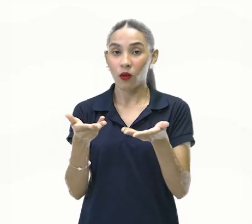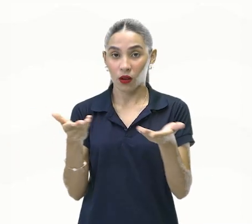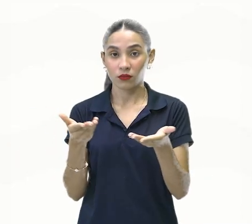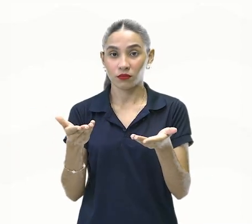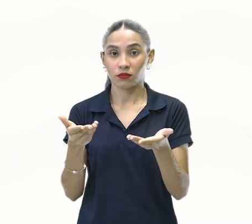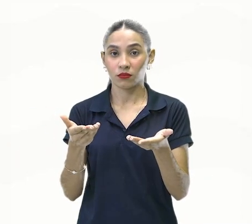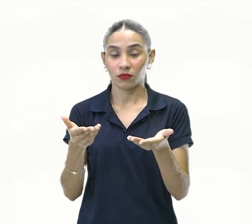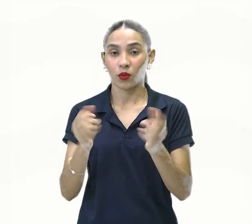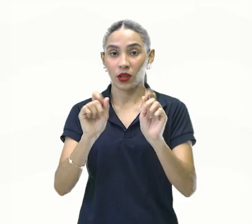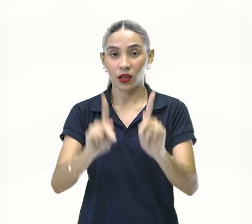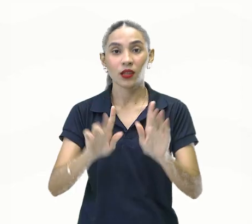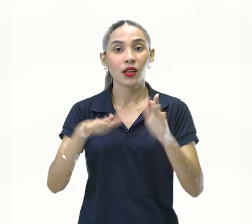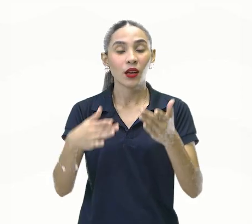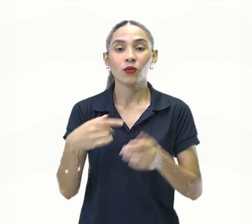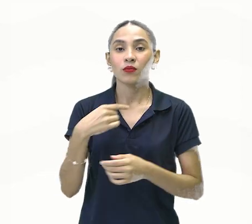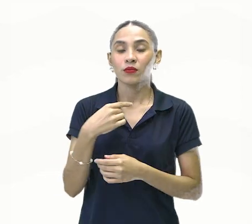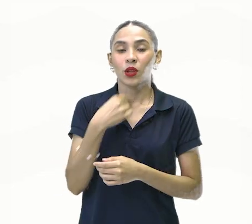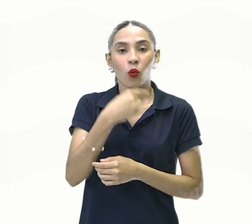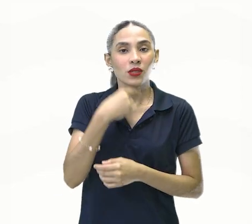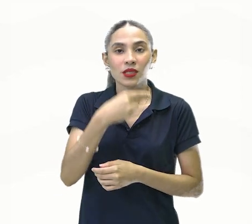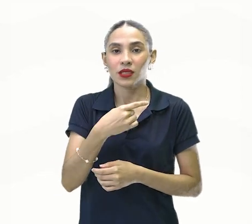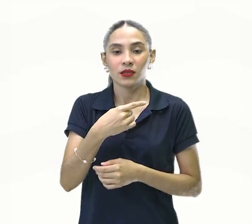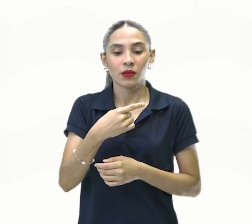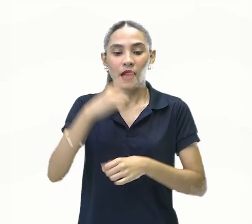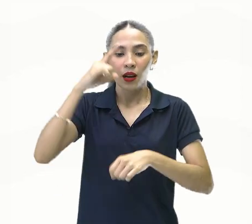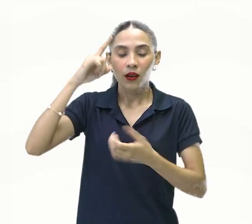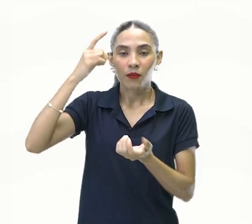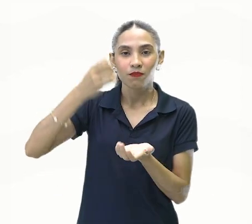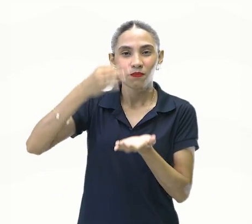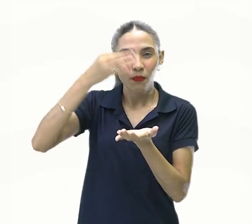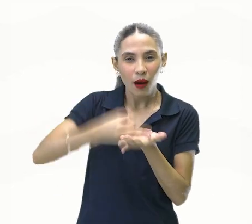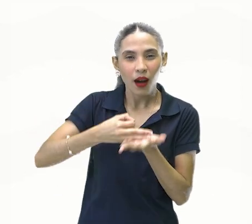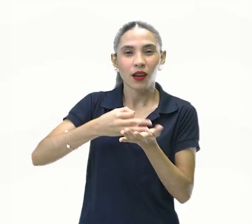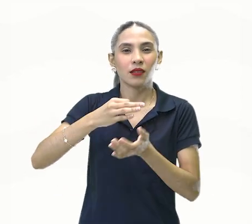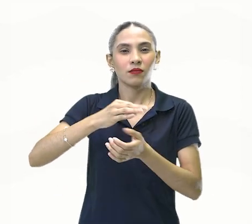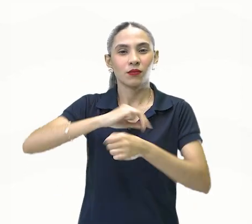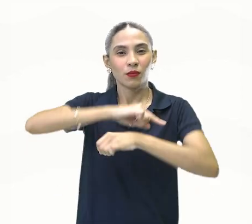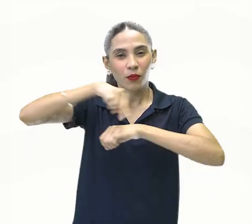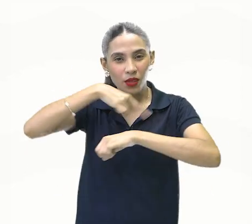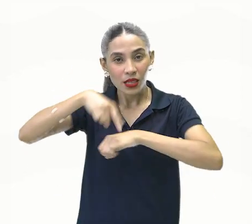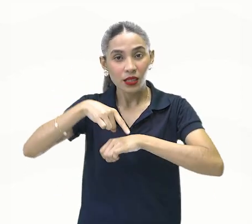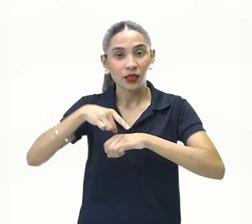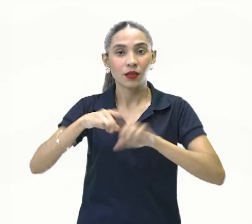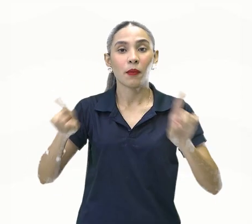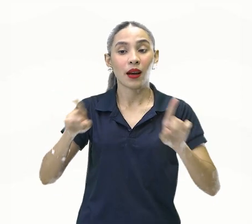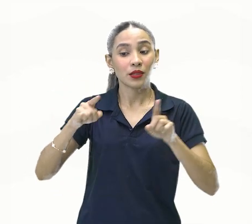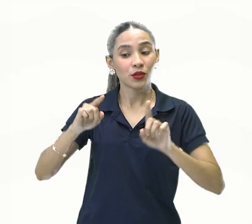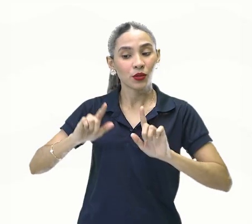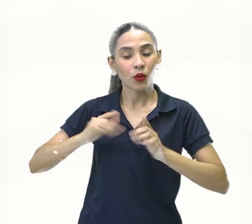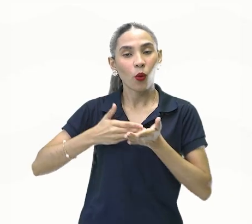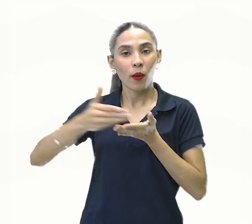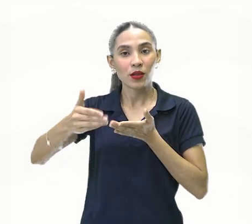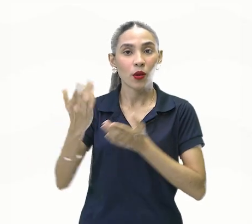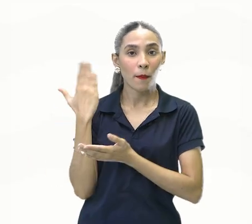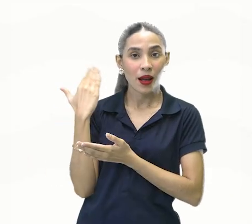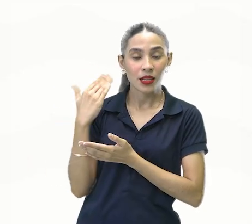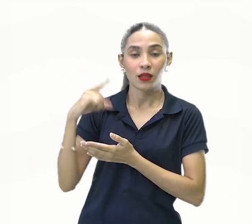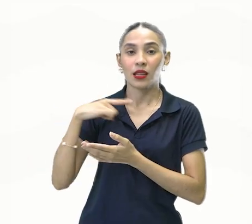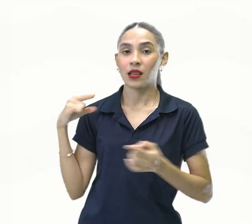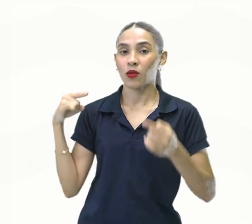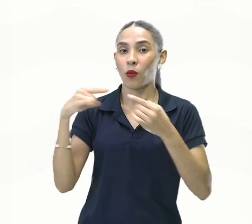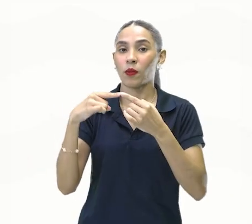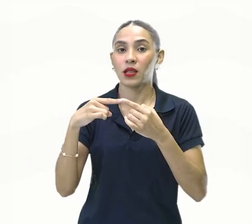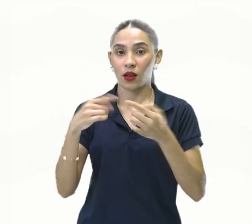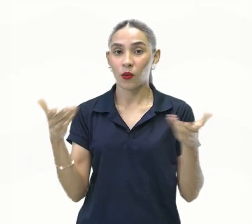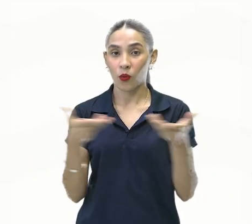tá? Eu não defini a quantidade de tempo, ela é imprecisa, mas é uma ação que começou no passado e tem relação com o